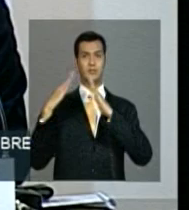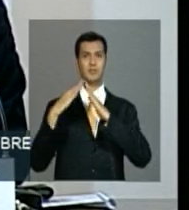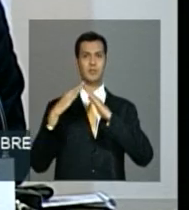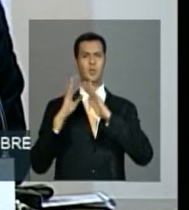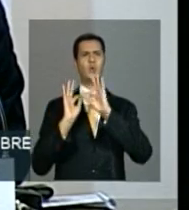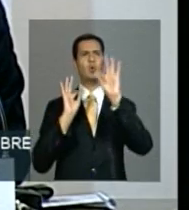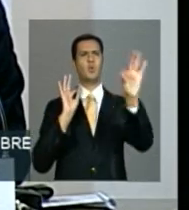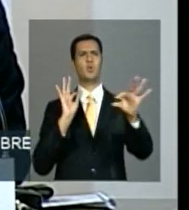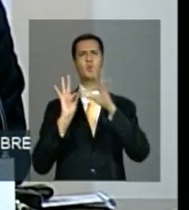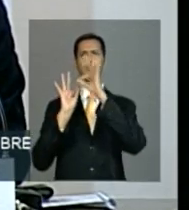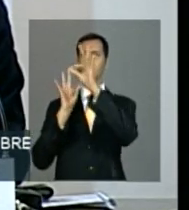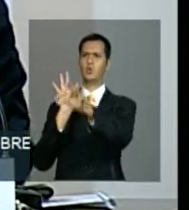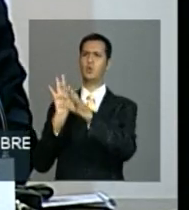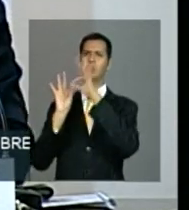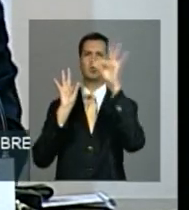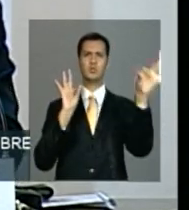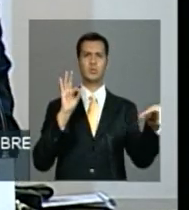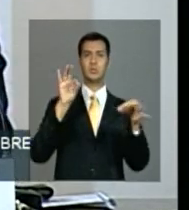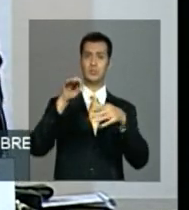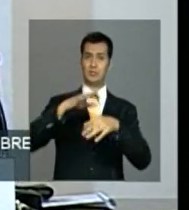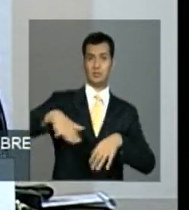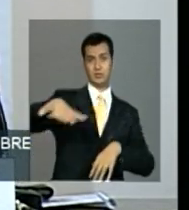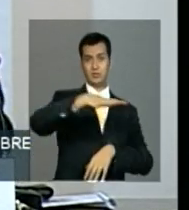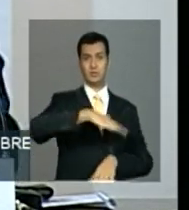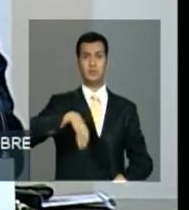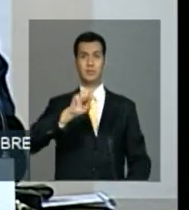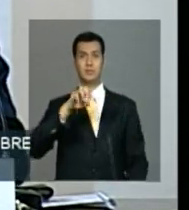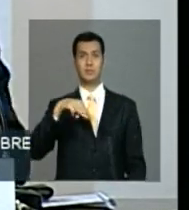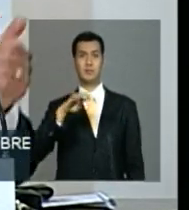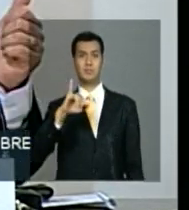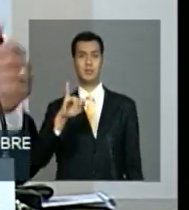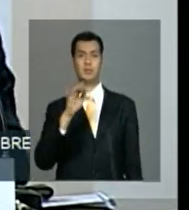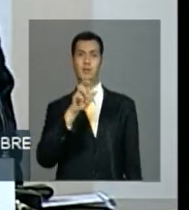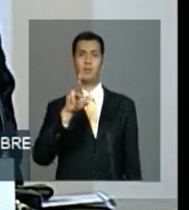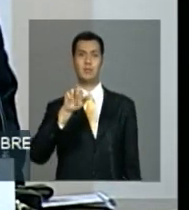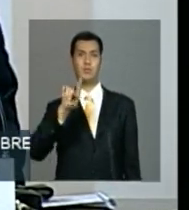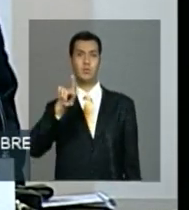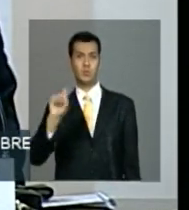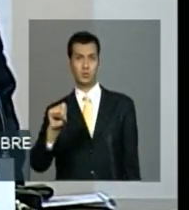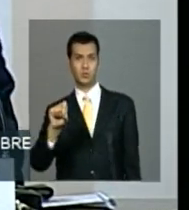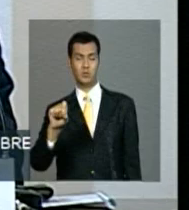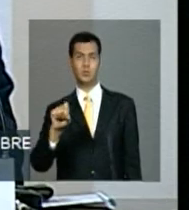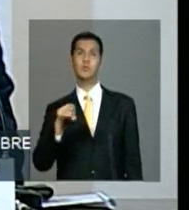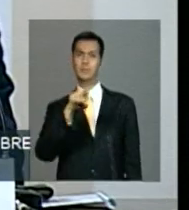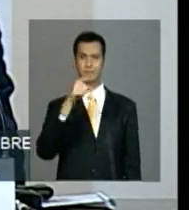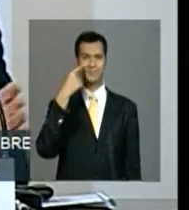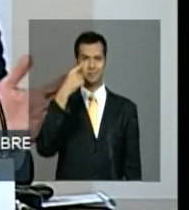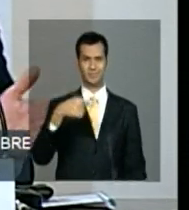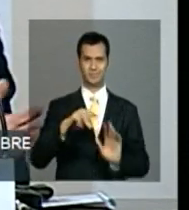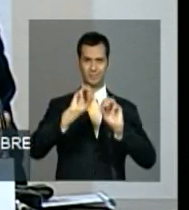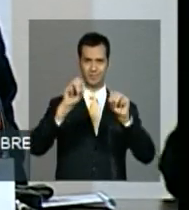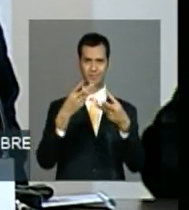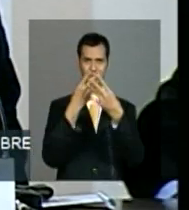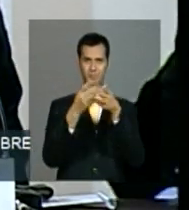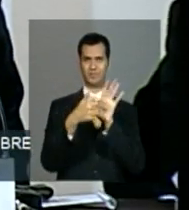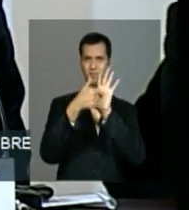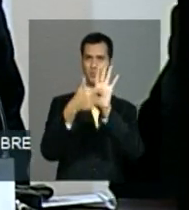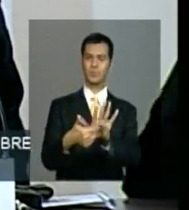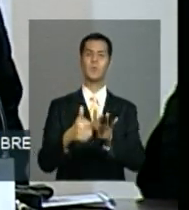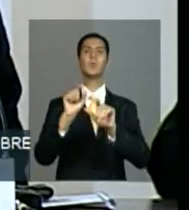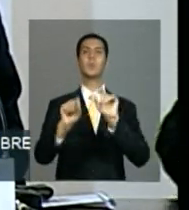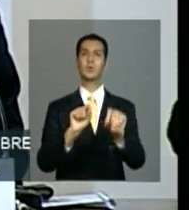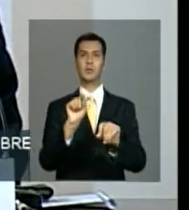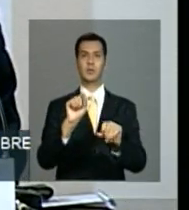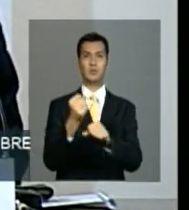semiário do nordestino E aí vocês podem acompanhar na projeção na lâmina que entre 2003